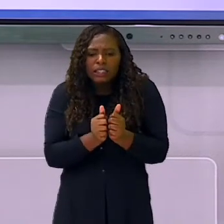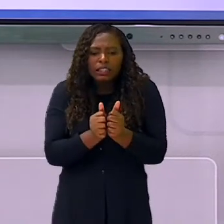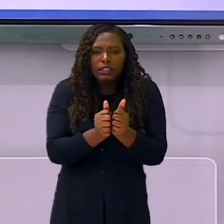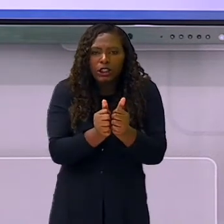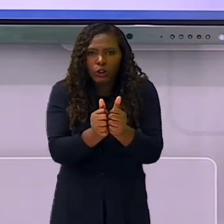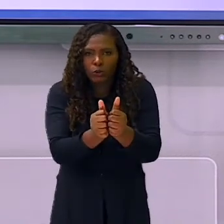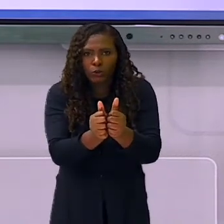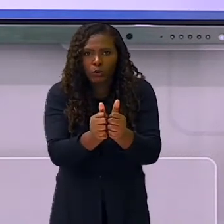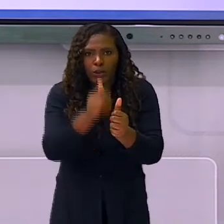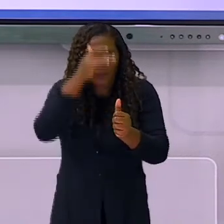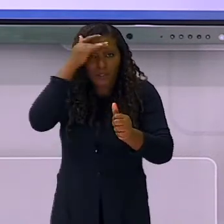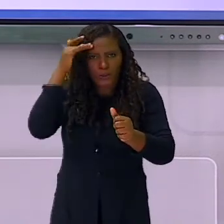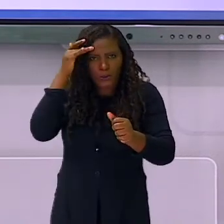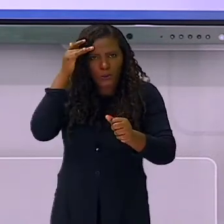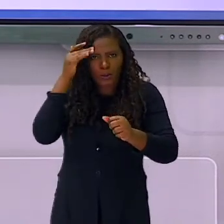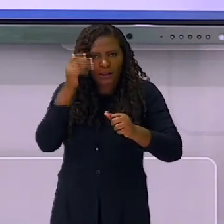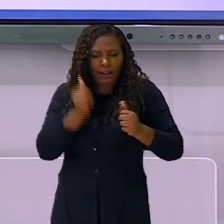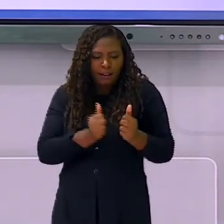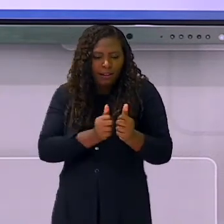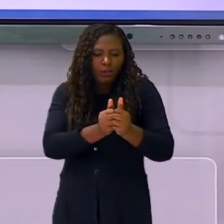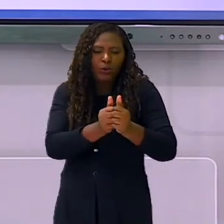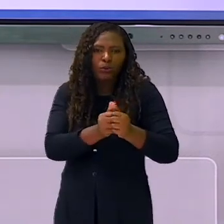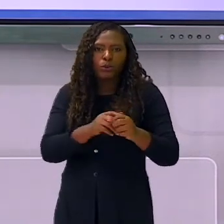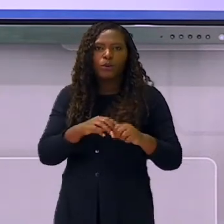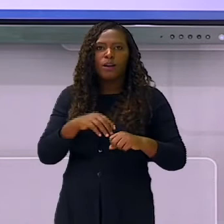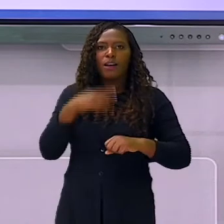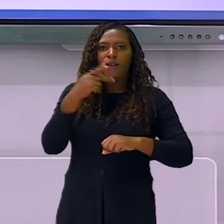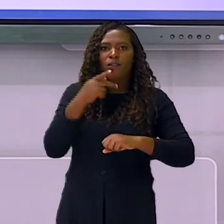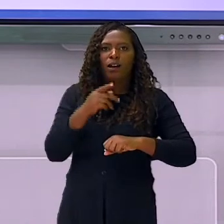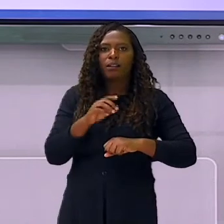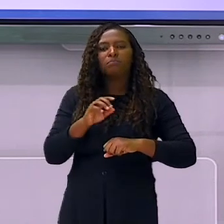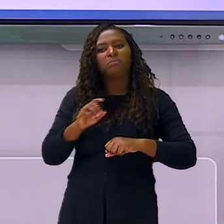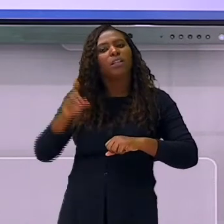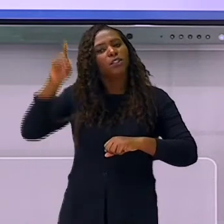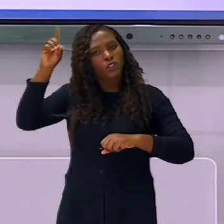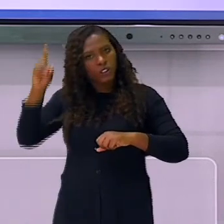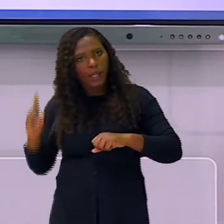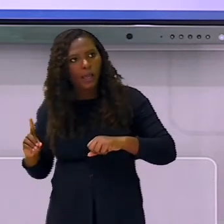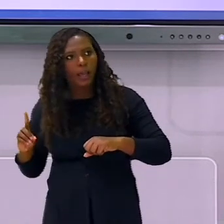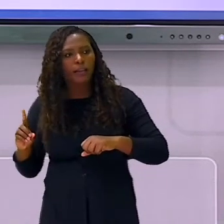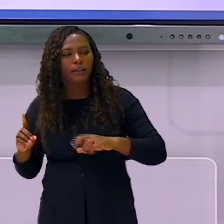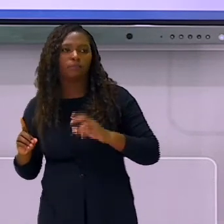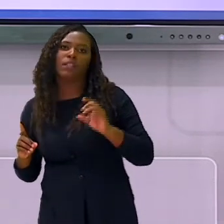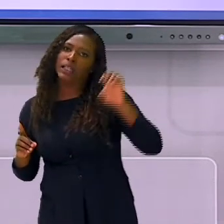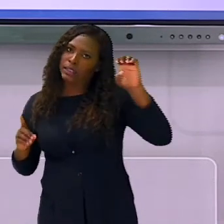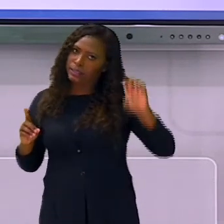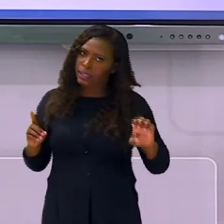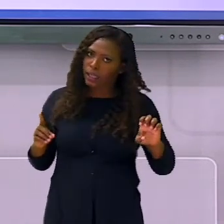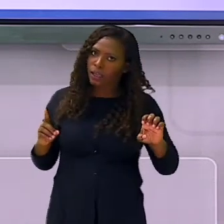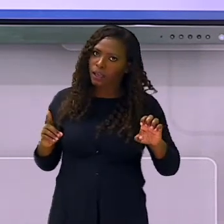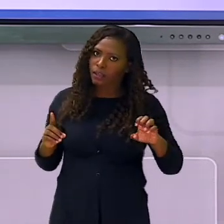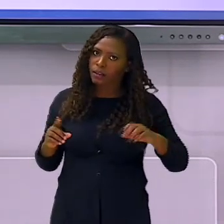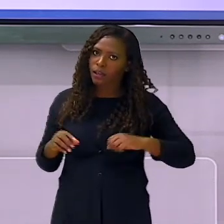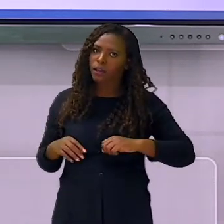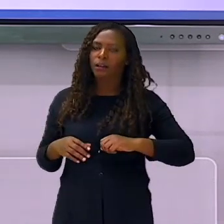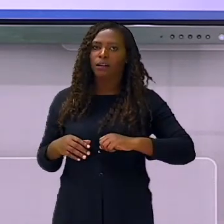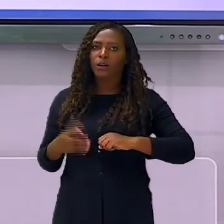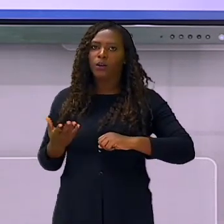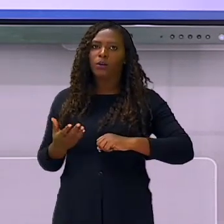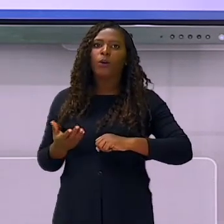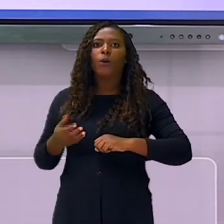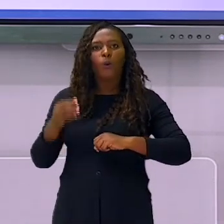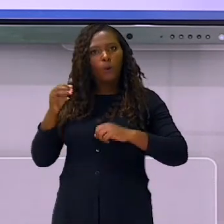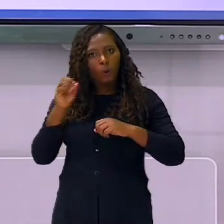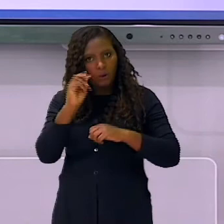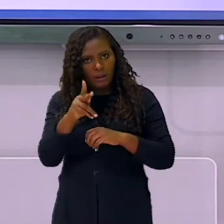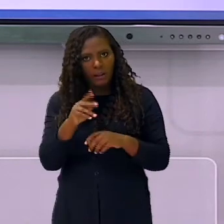lá. A comunicação é muito importante. Avise a pessoa com deficiência sobre degraus,